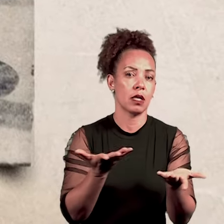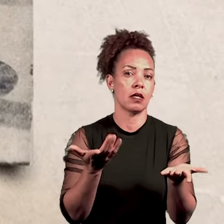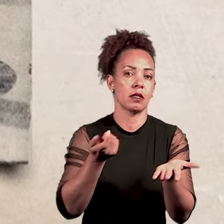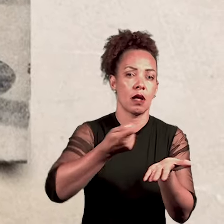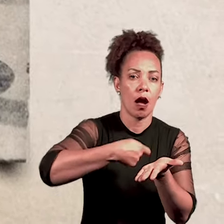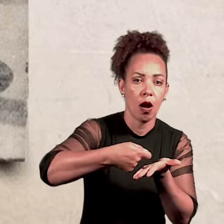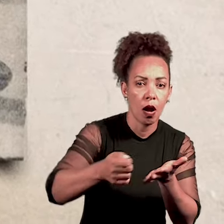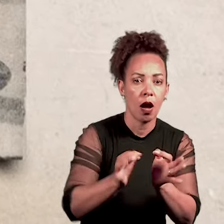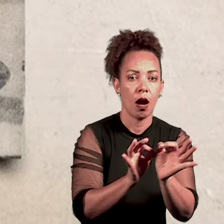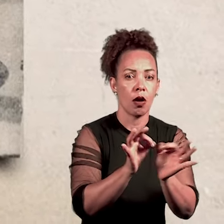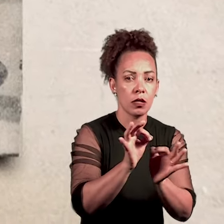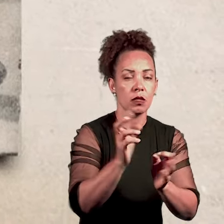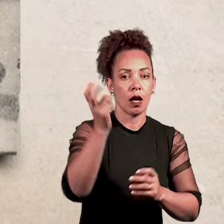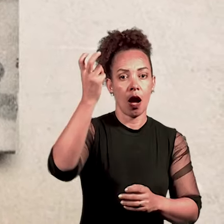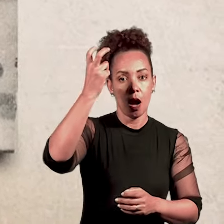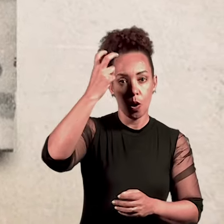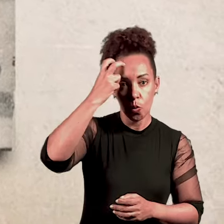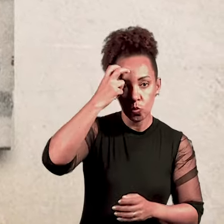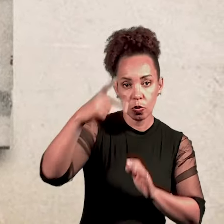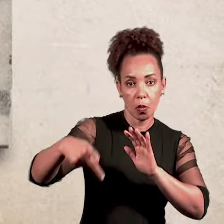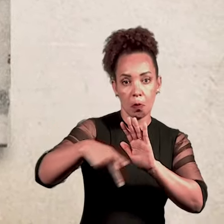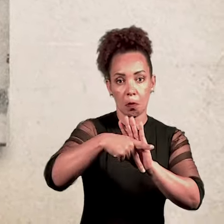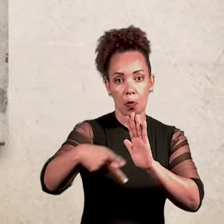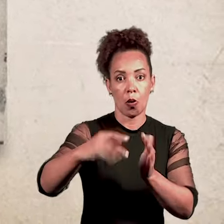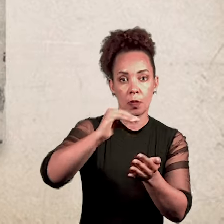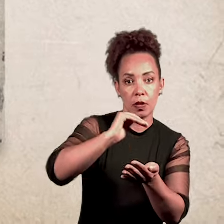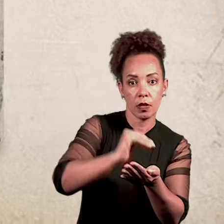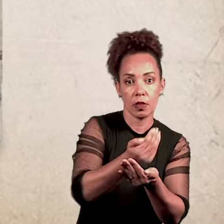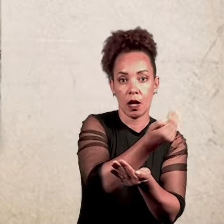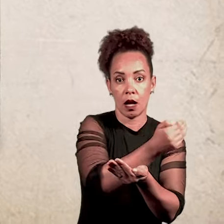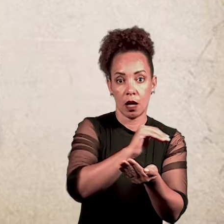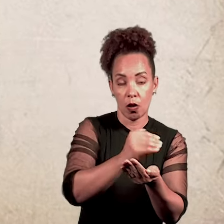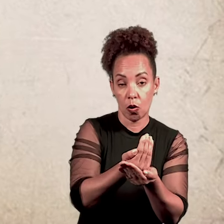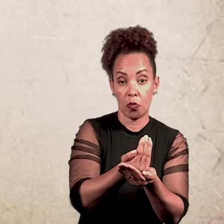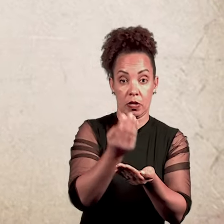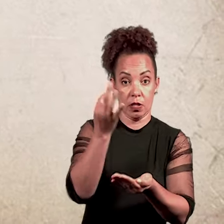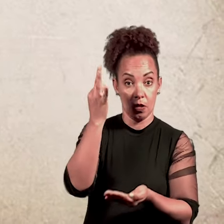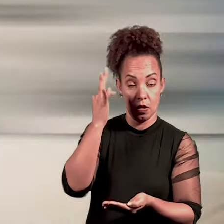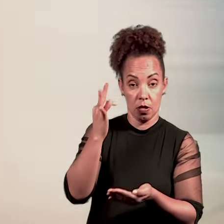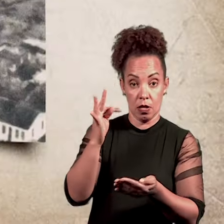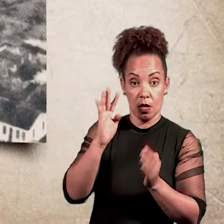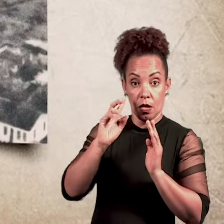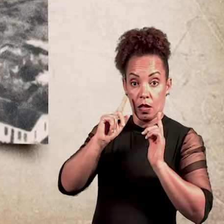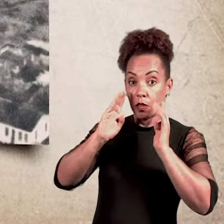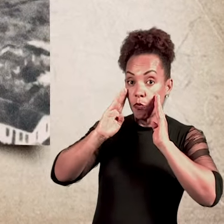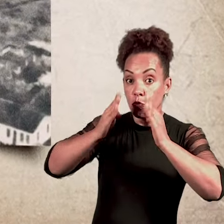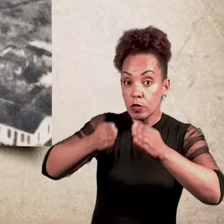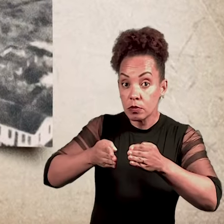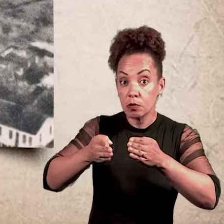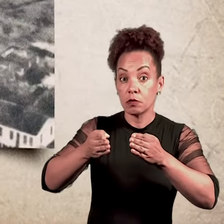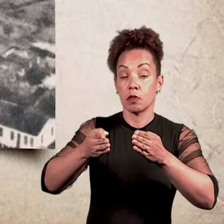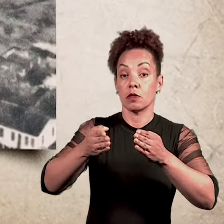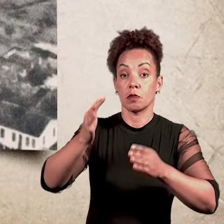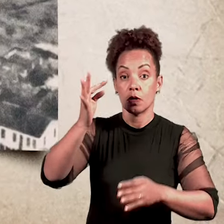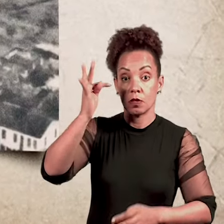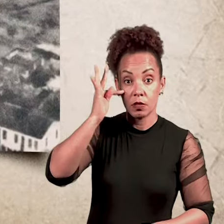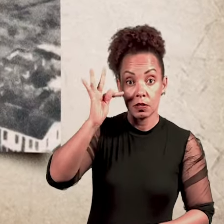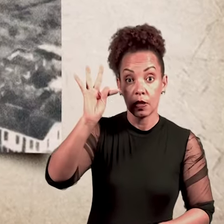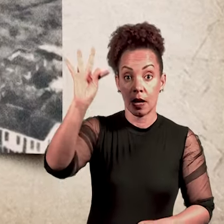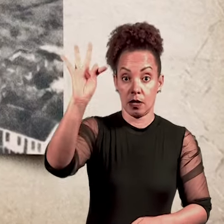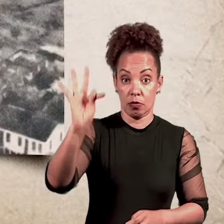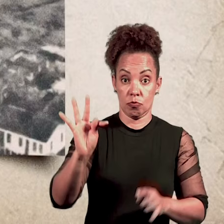a cultura cacaueira do ponto de vista técnico, mas pela possibilidade